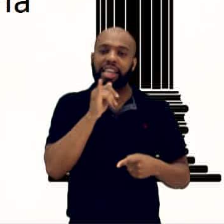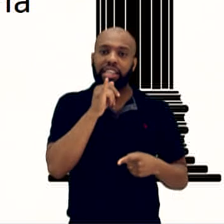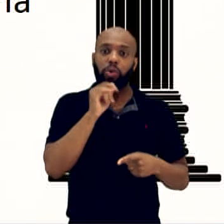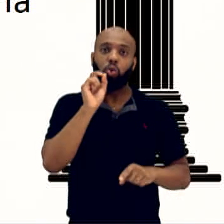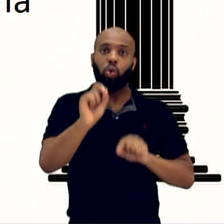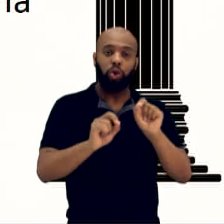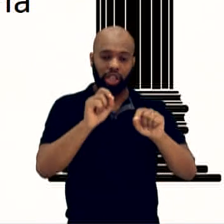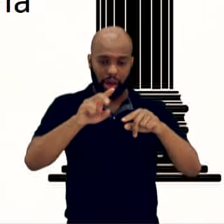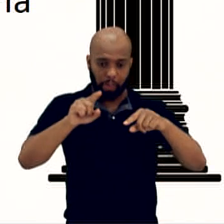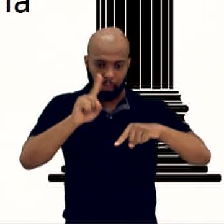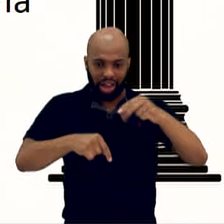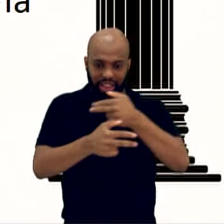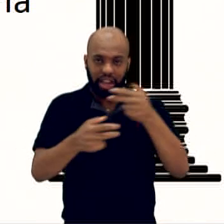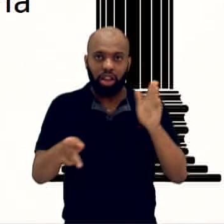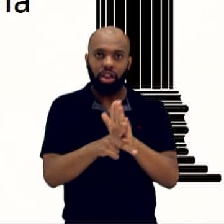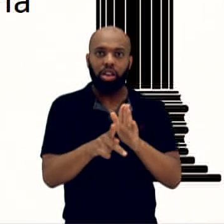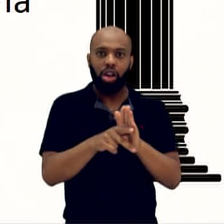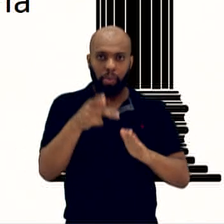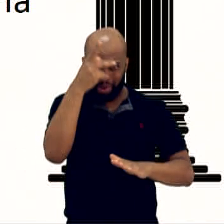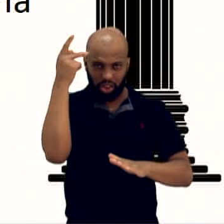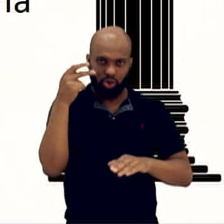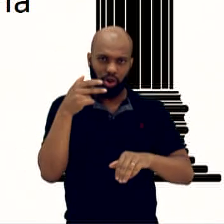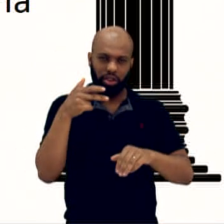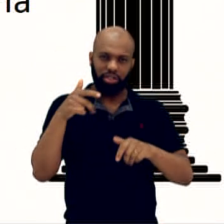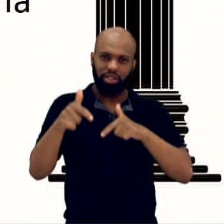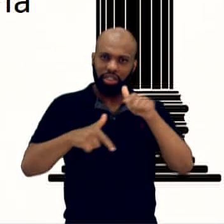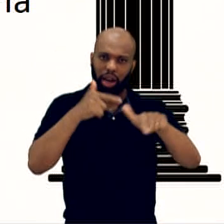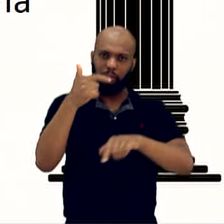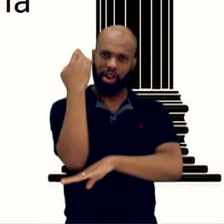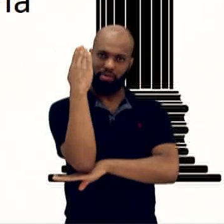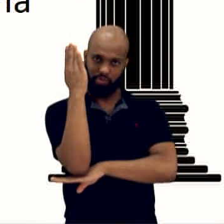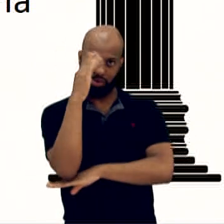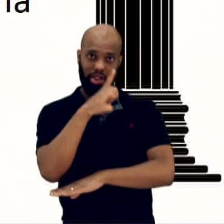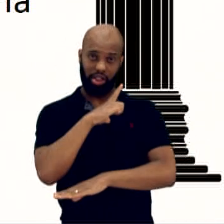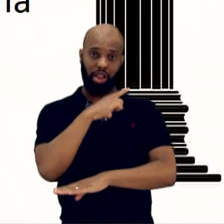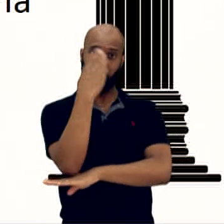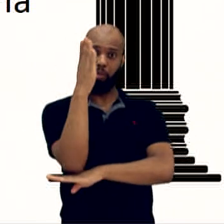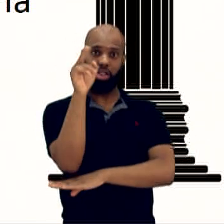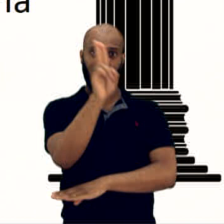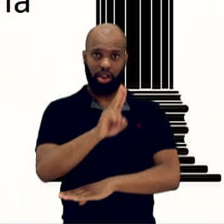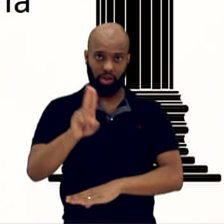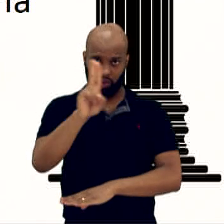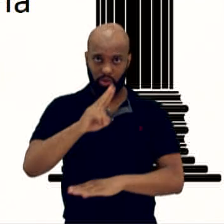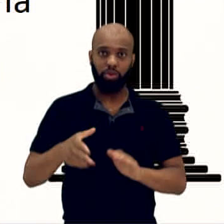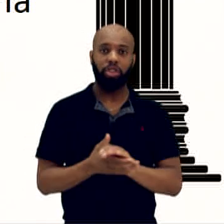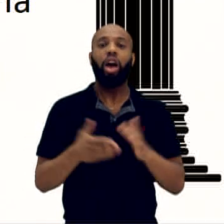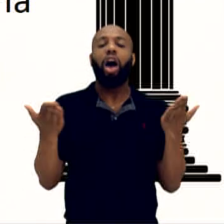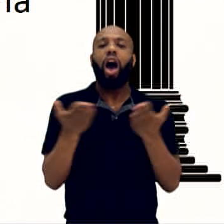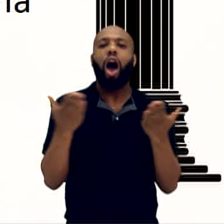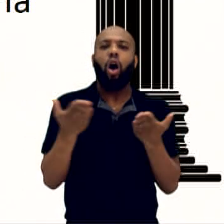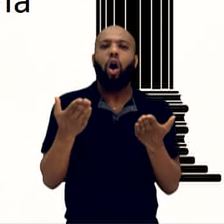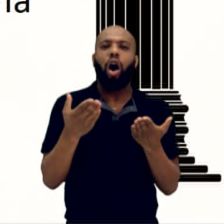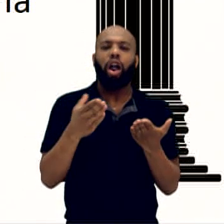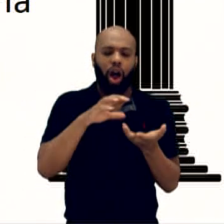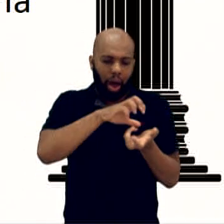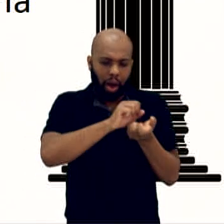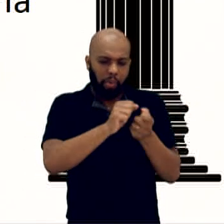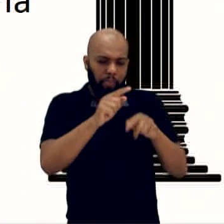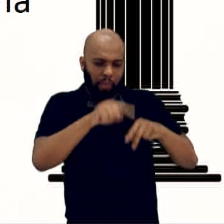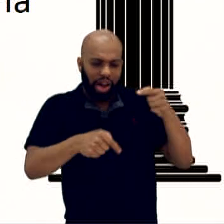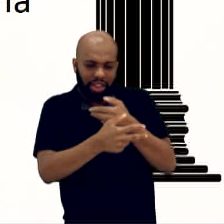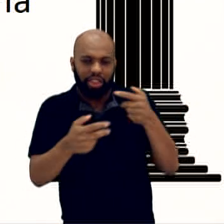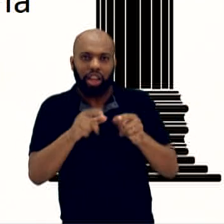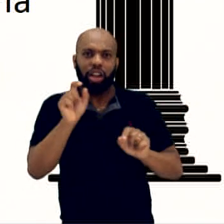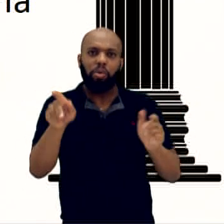carpinteiro é a madeira e o estatuário é o bronze, a matéria-prima da arte de viver é